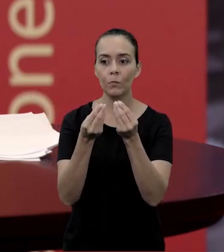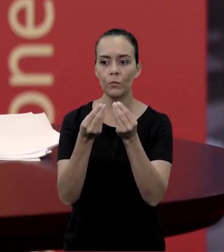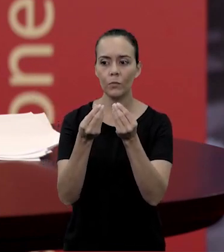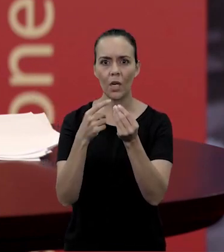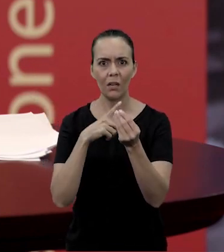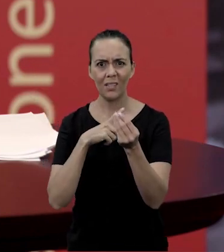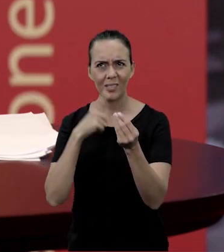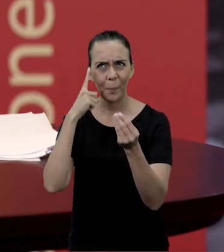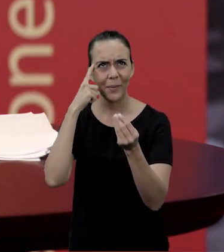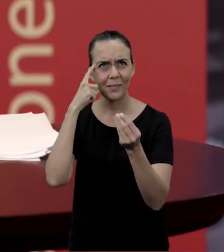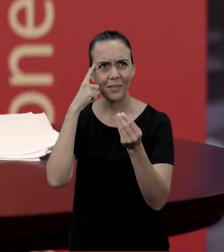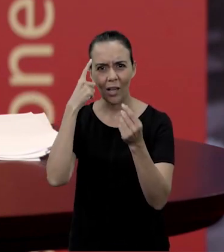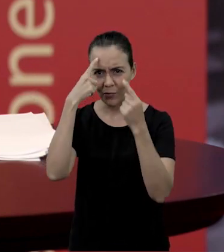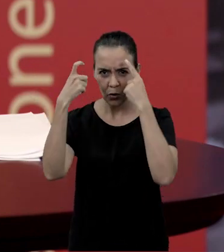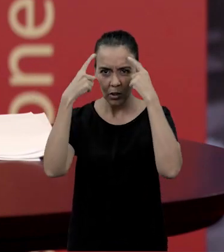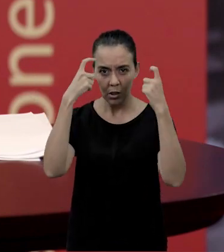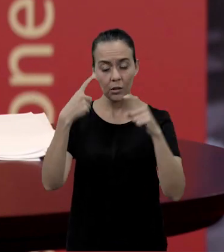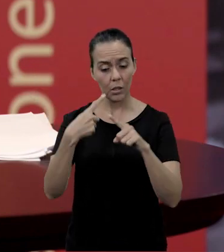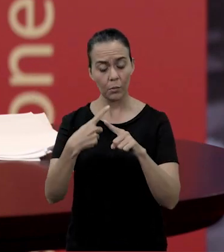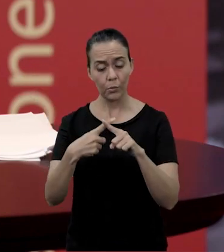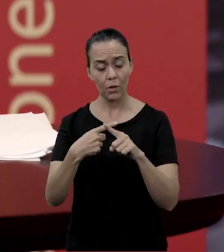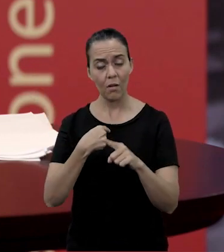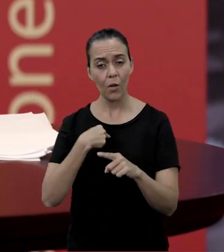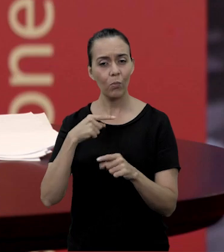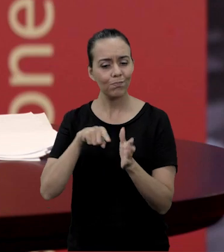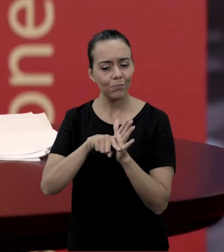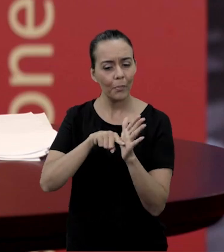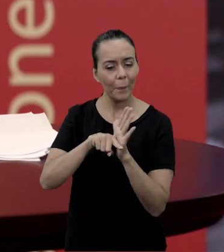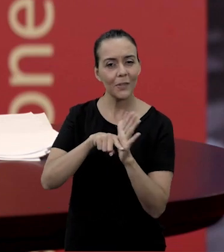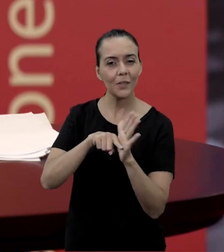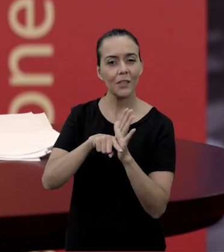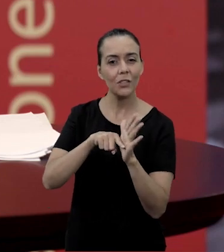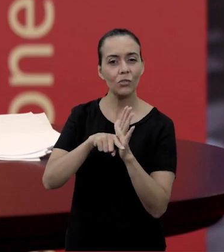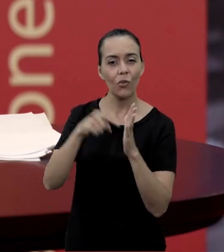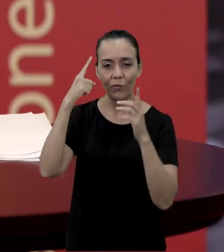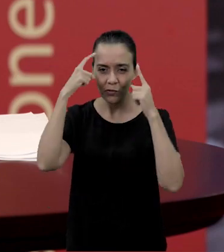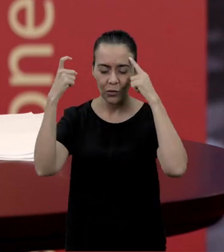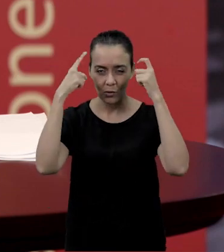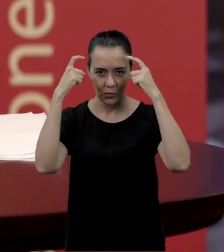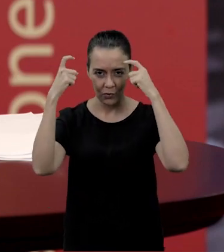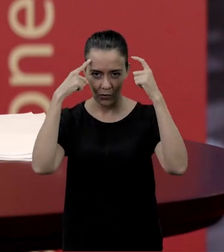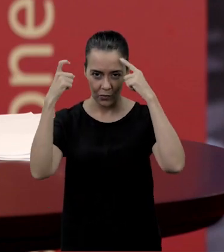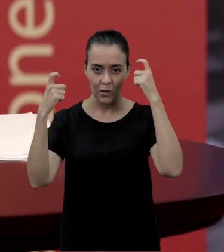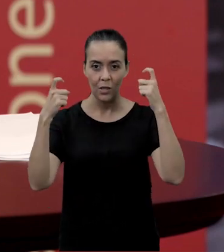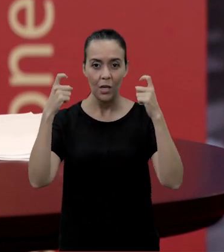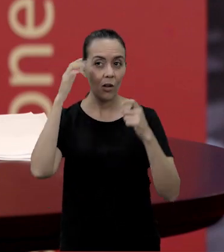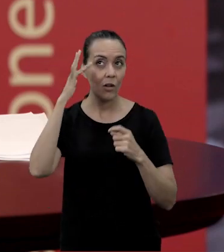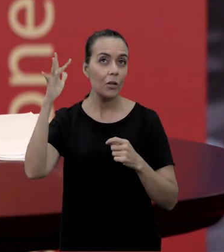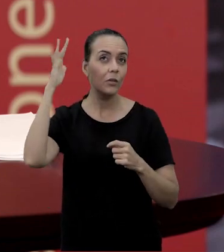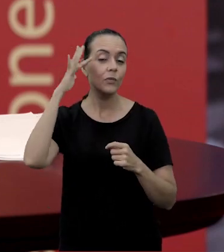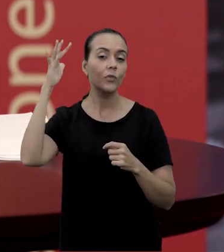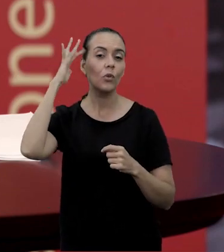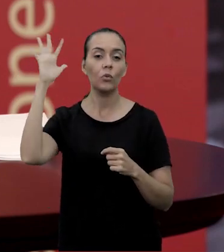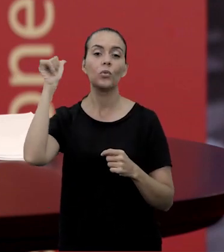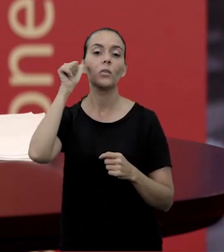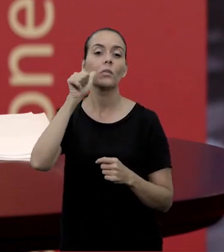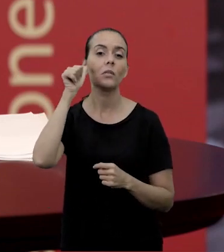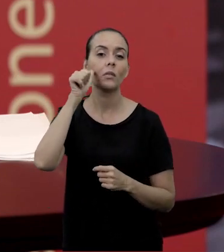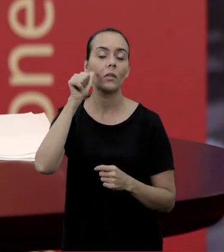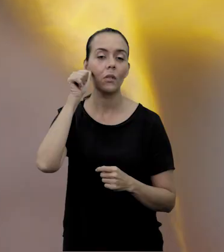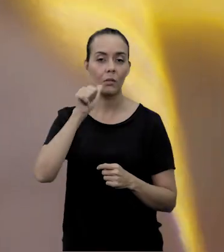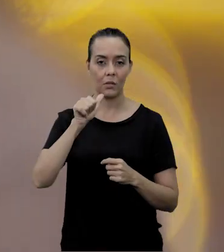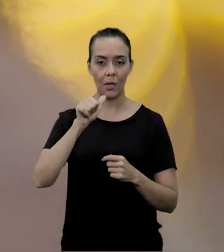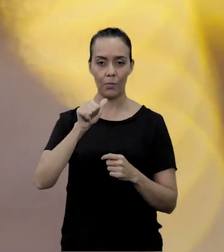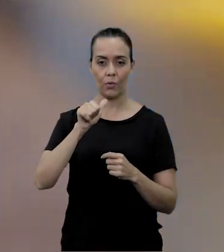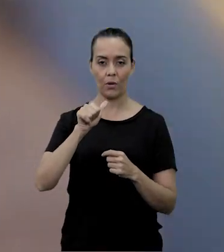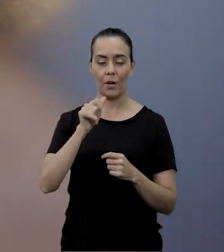de violência, que eu tenho feito filosofia feminista, que eu considero uma mola propulsora de ampliação dos